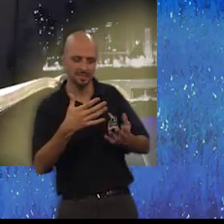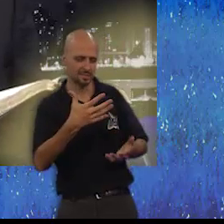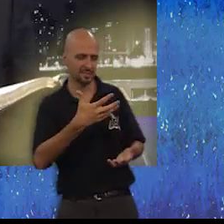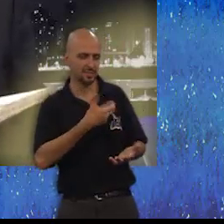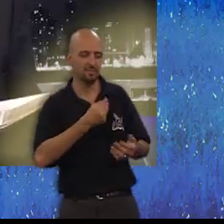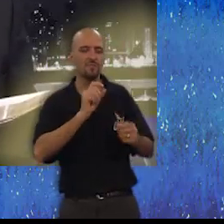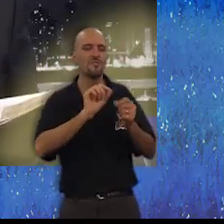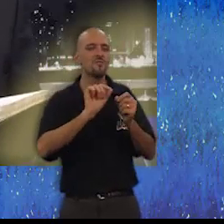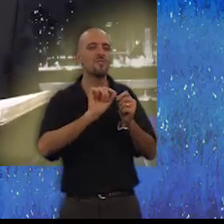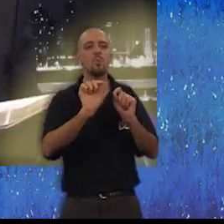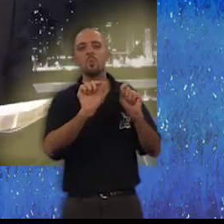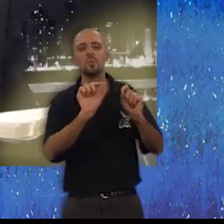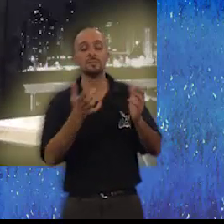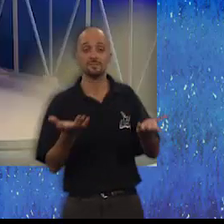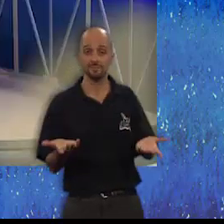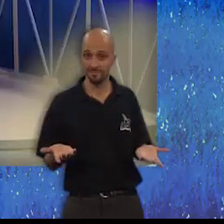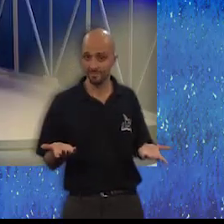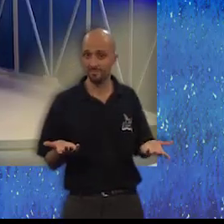então ter a vida eterna.